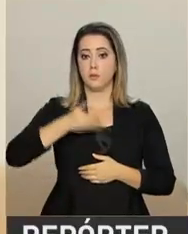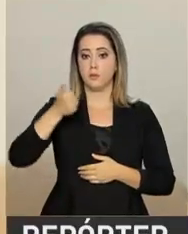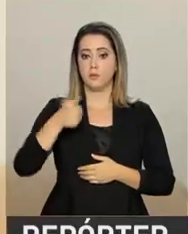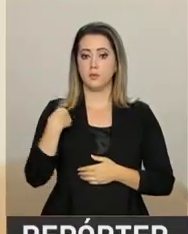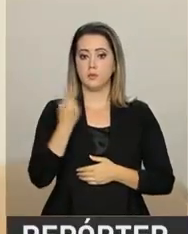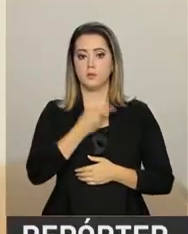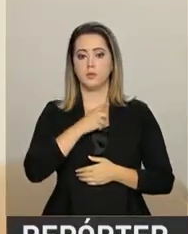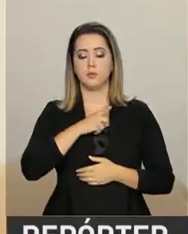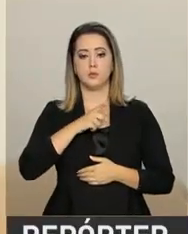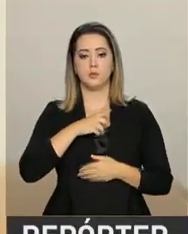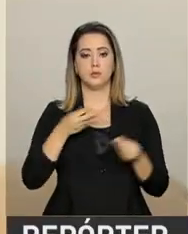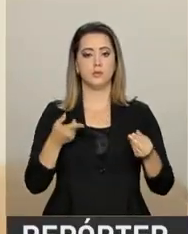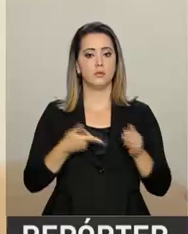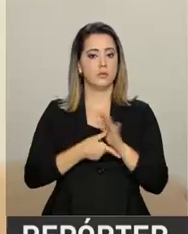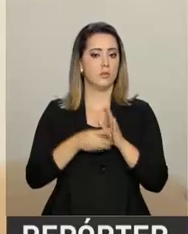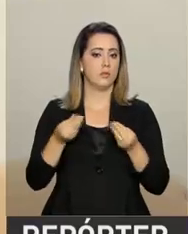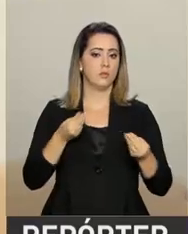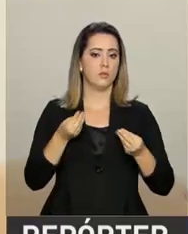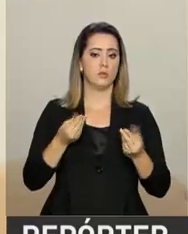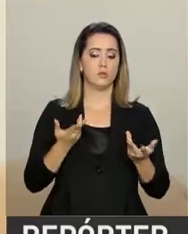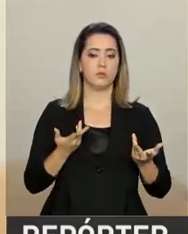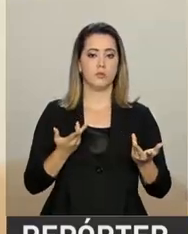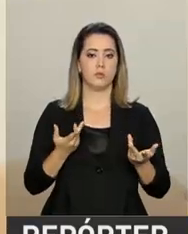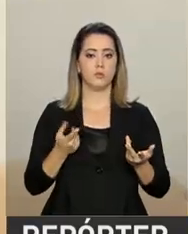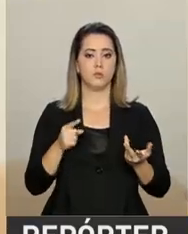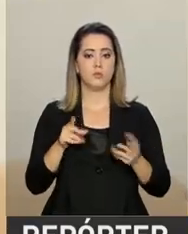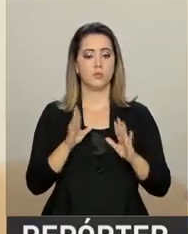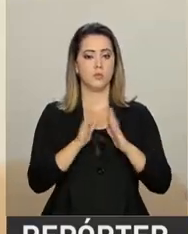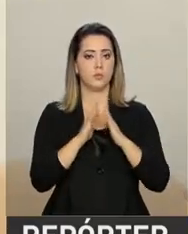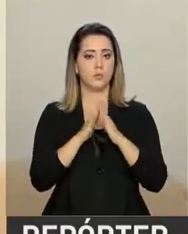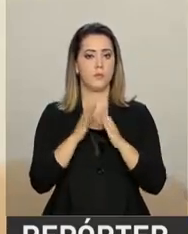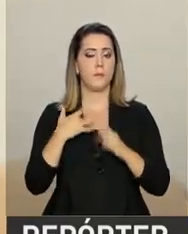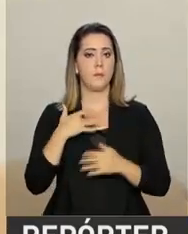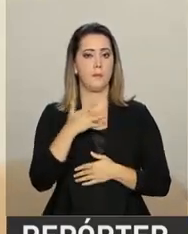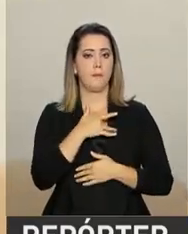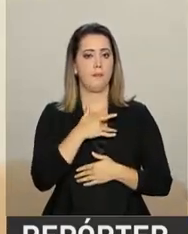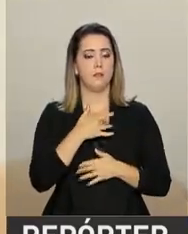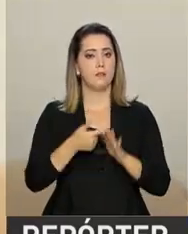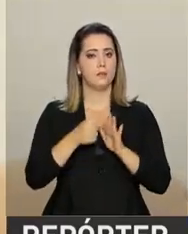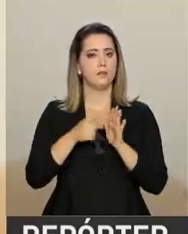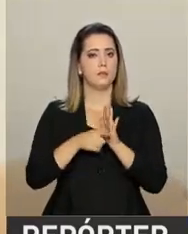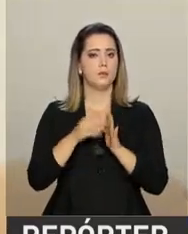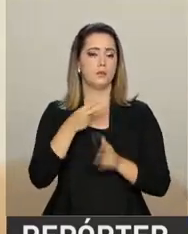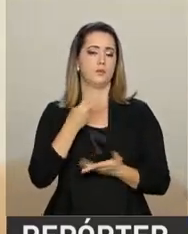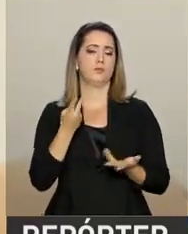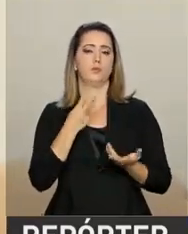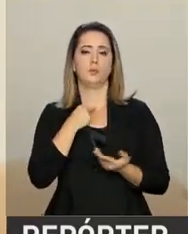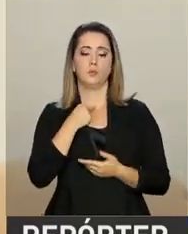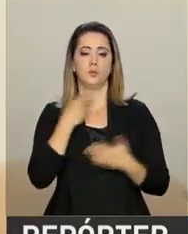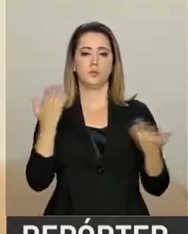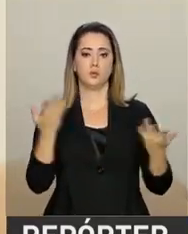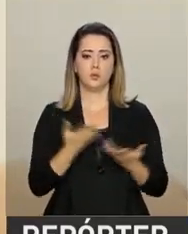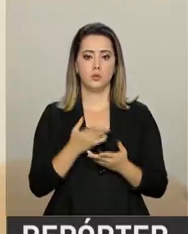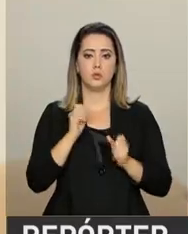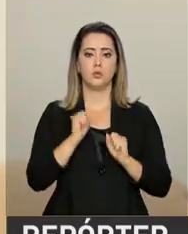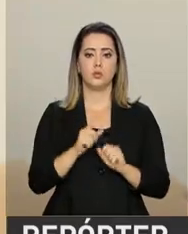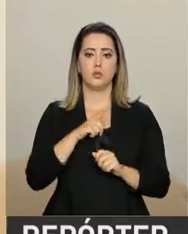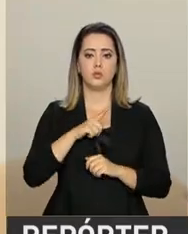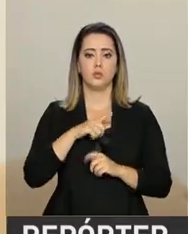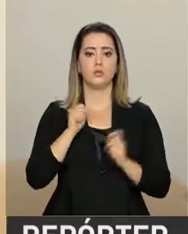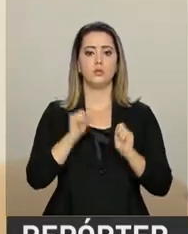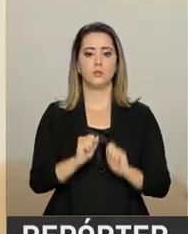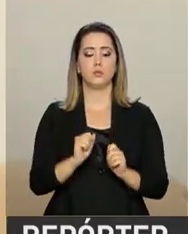tem, que a gente não consegue num posto, né, de saúde. Eu antigamente, pelo menos, não conseguia, né? E agora, conseguindo isso, vai